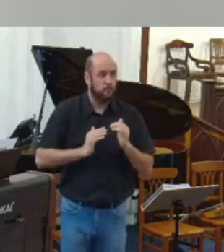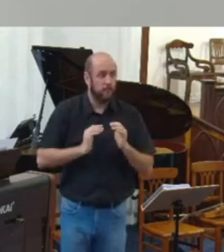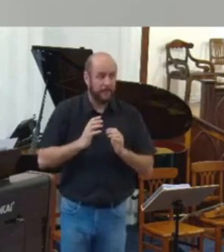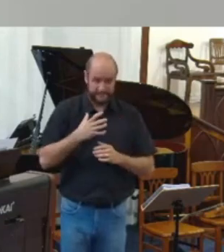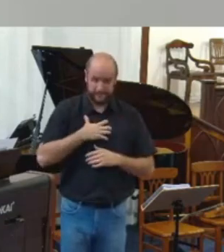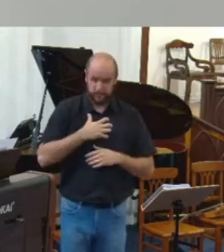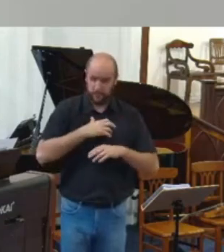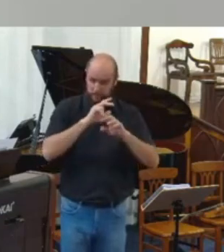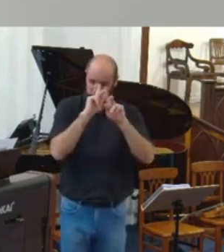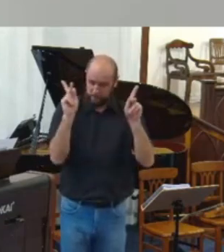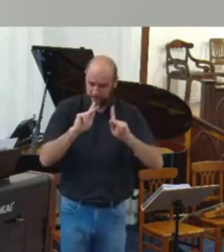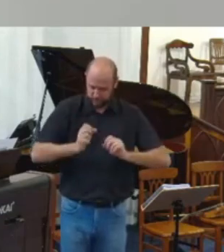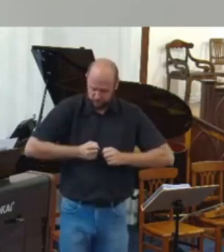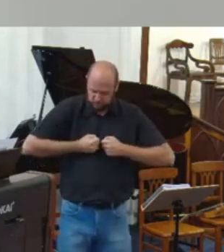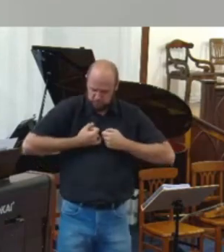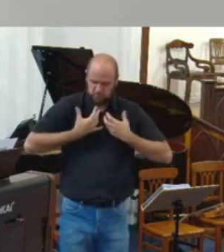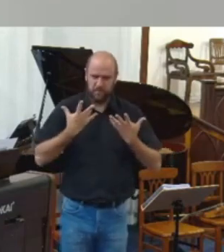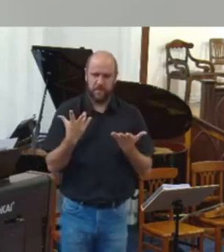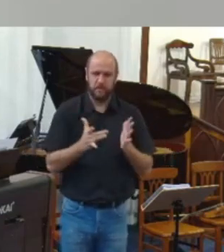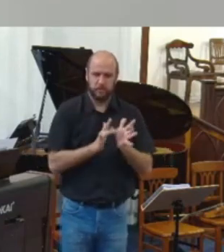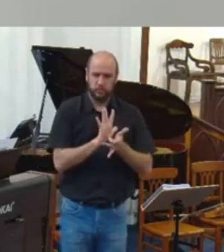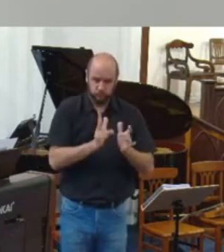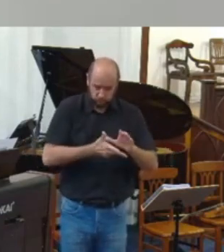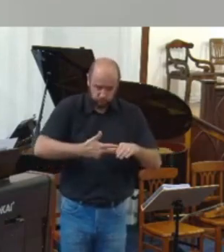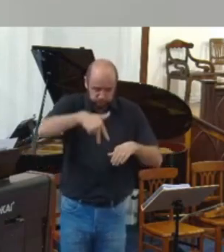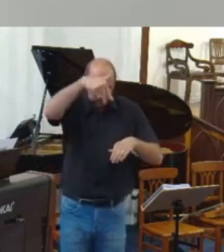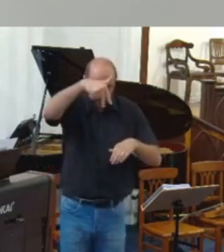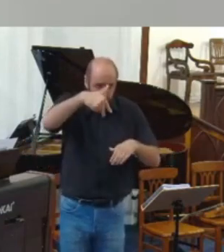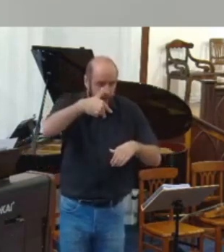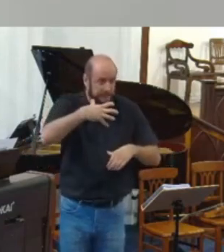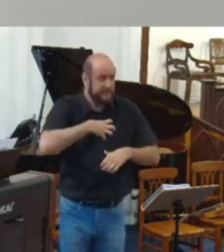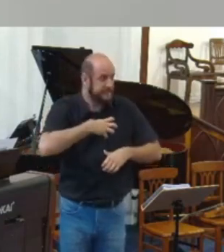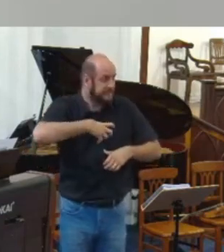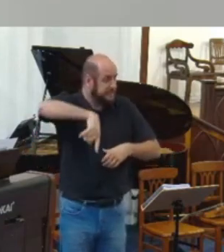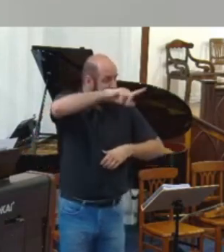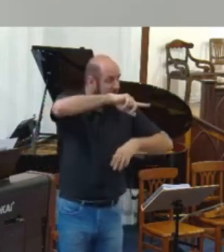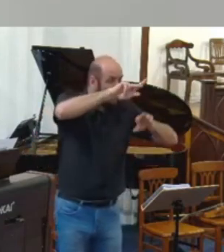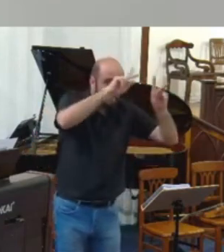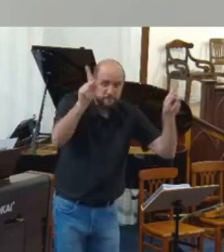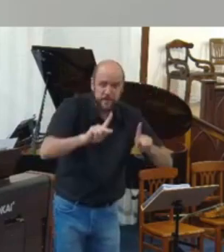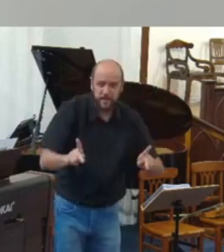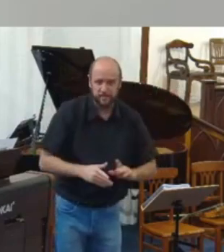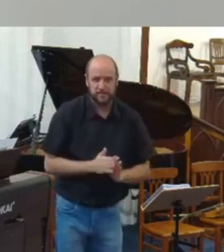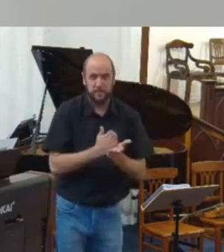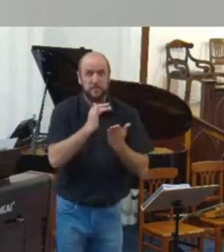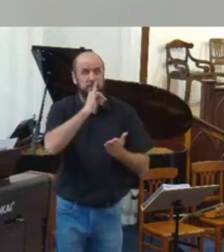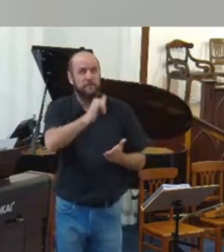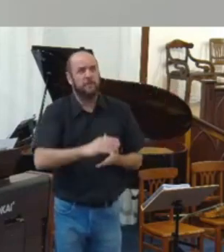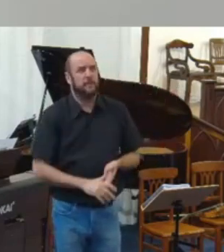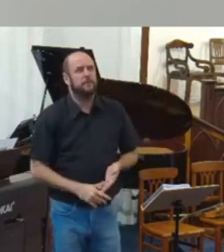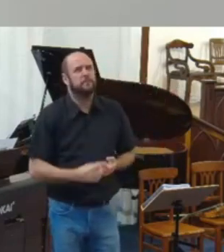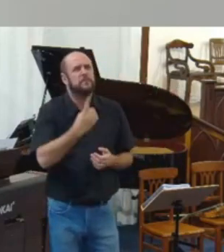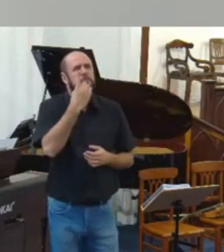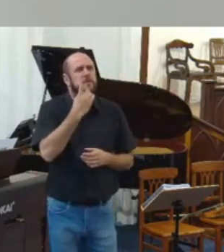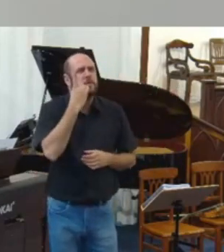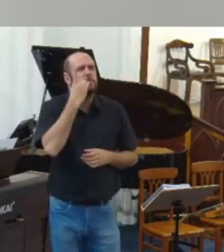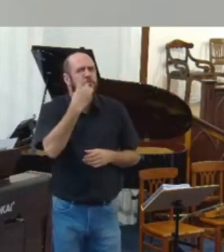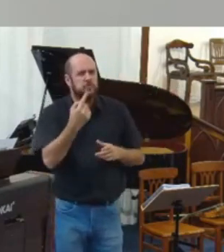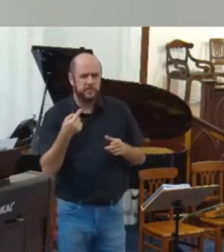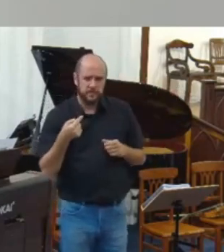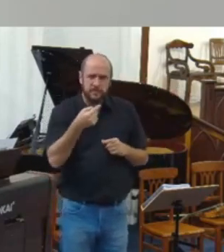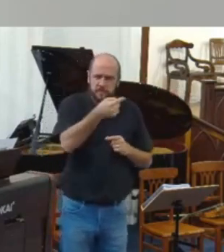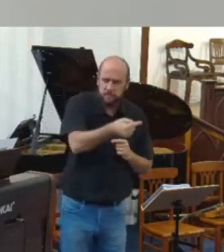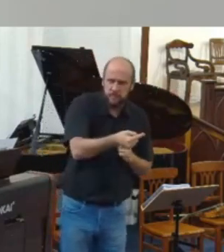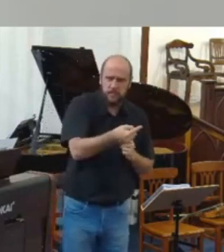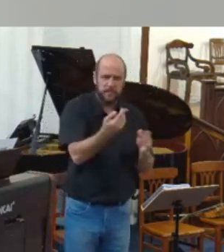essa paz para nós. Por isso o texto diz, ao cair da tarde daquele dia, o primeiro dia da semana, estando trancadas as portas da casa onde